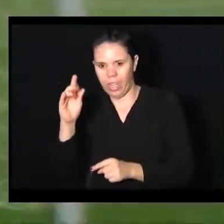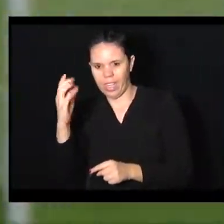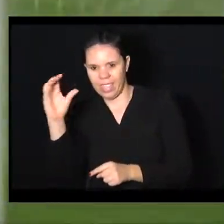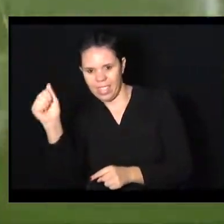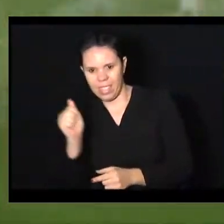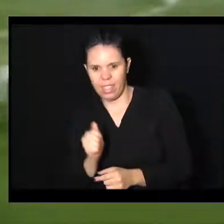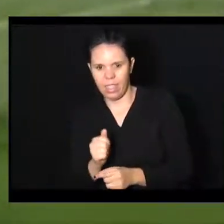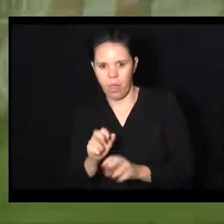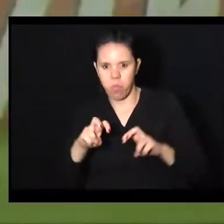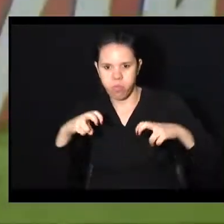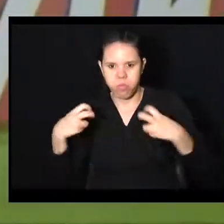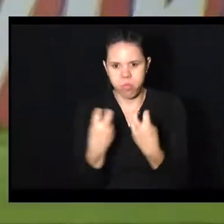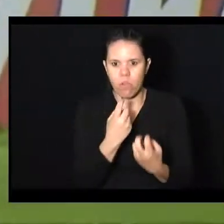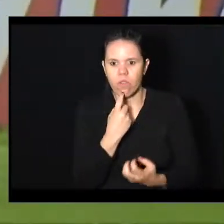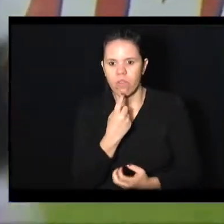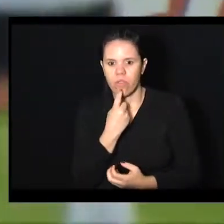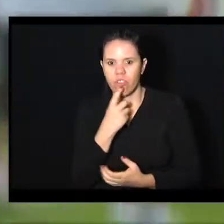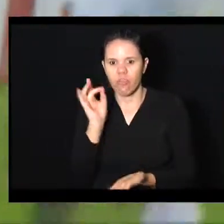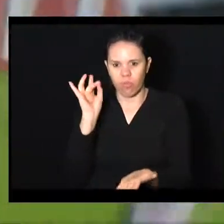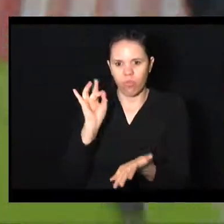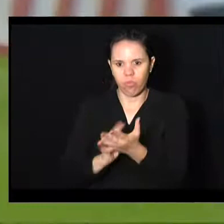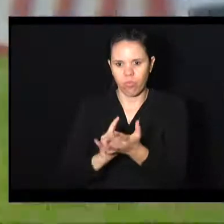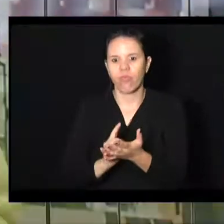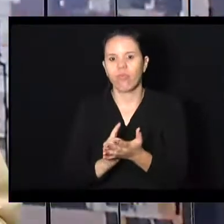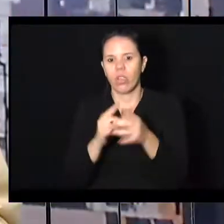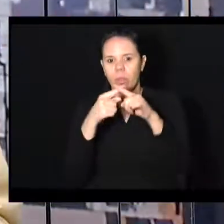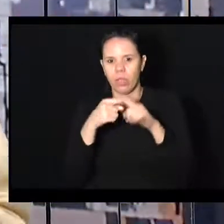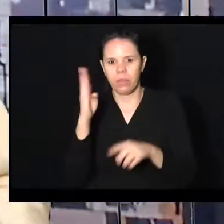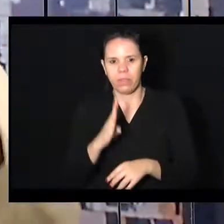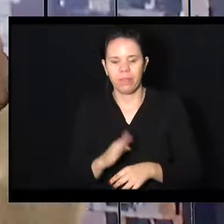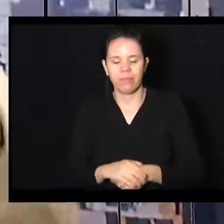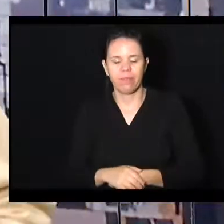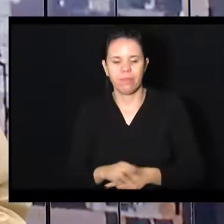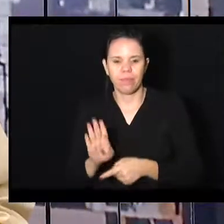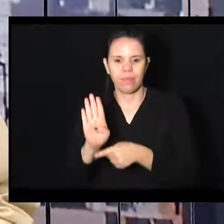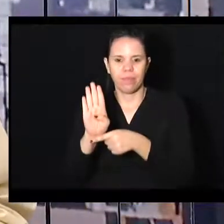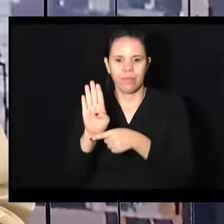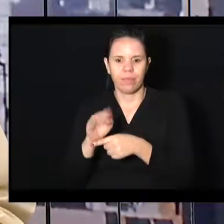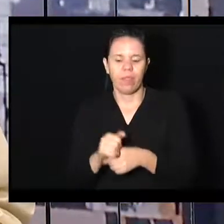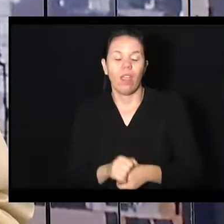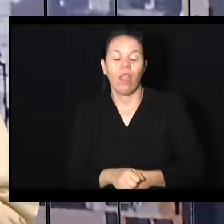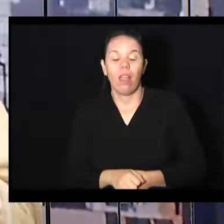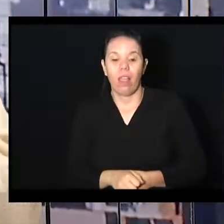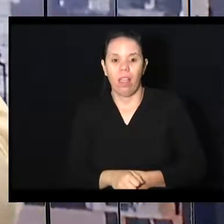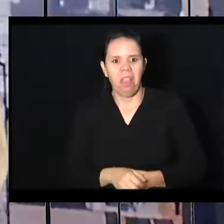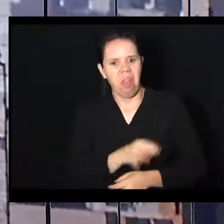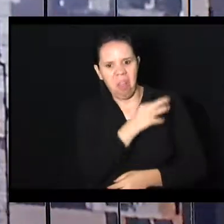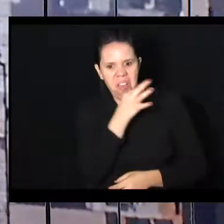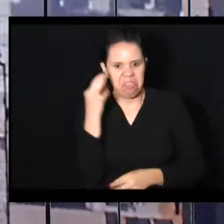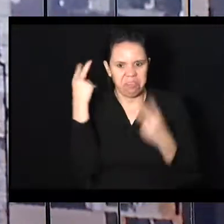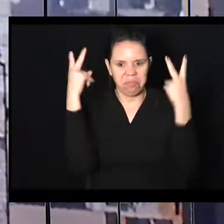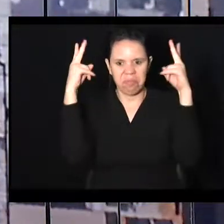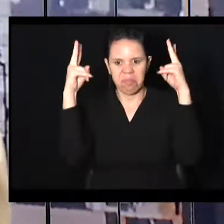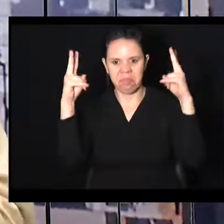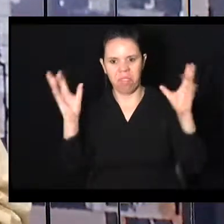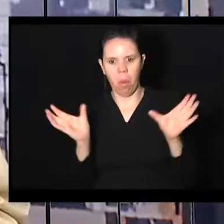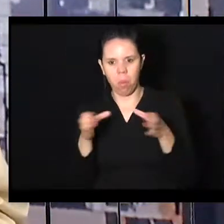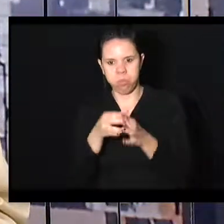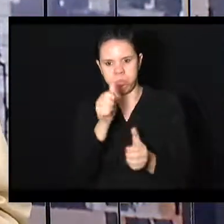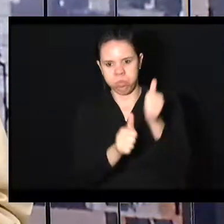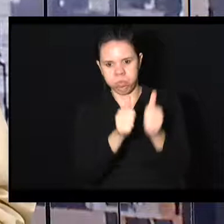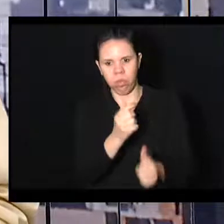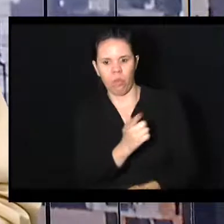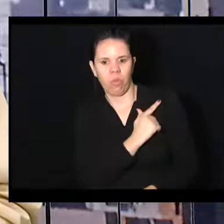a reação no Campeonato Brasileiro da Série B. Bela vitória do Guarani, que chega com moral para o derby